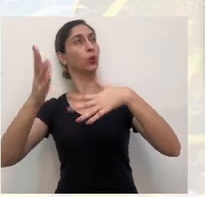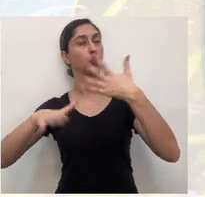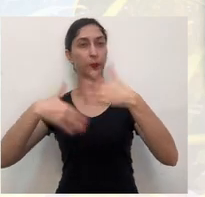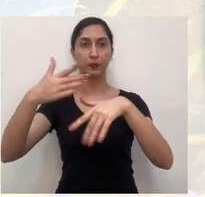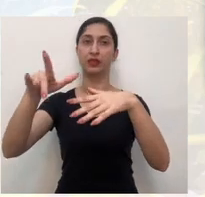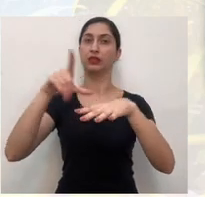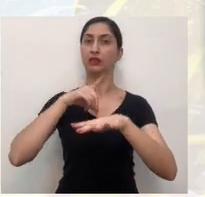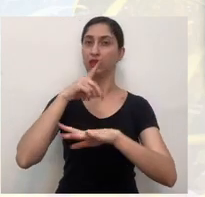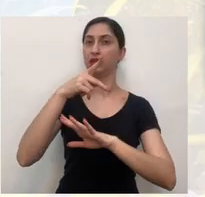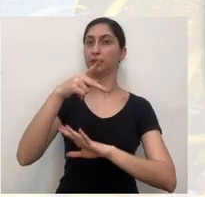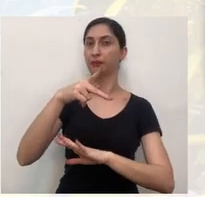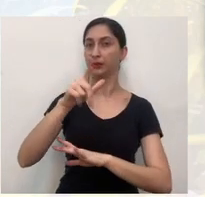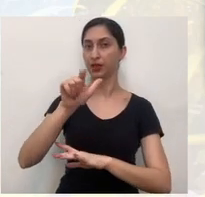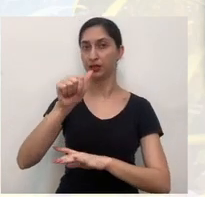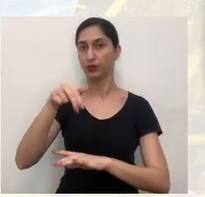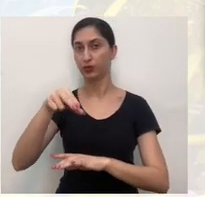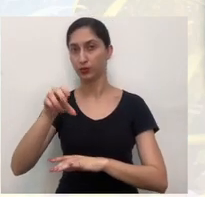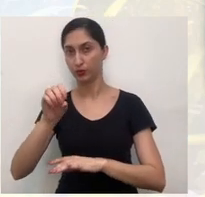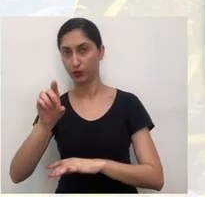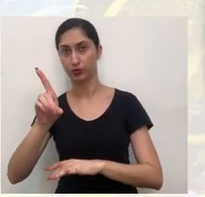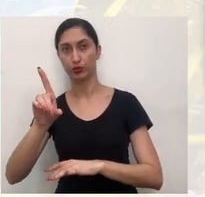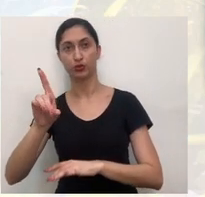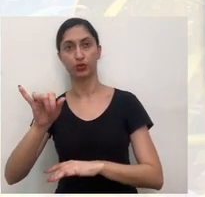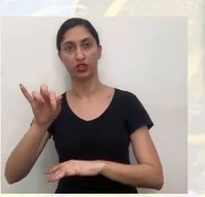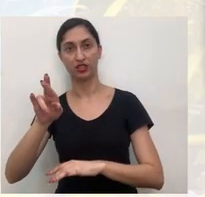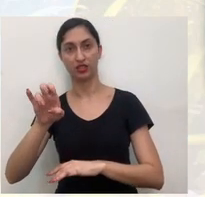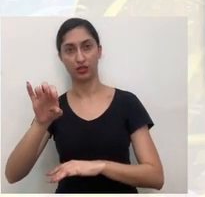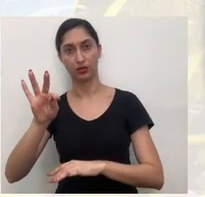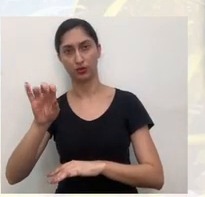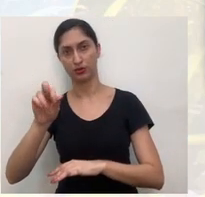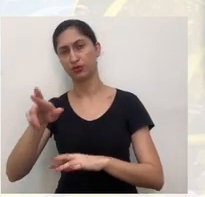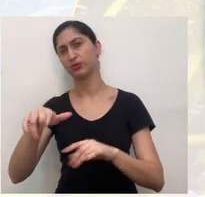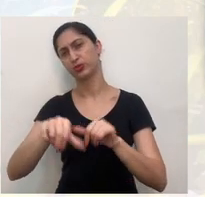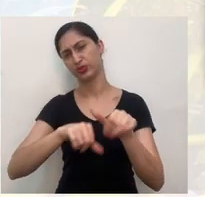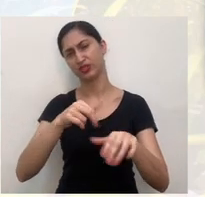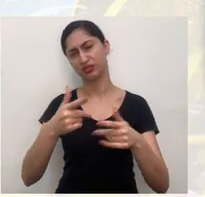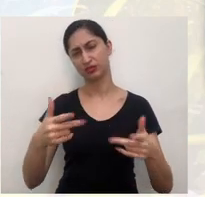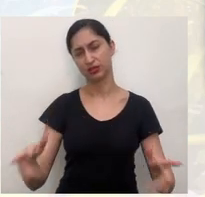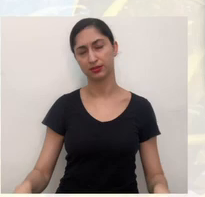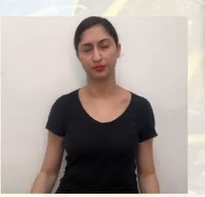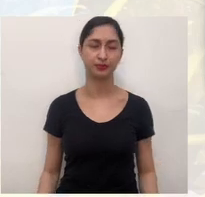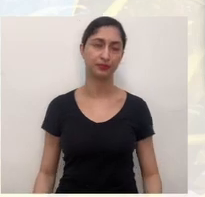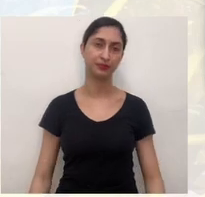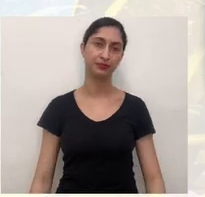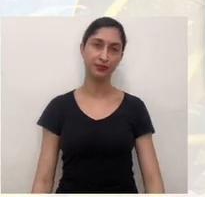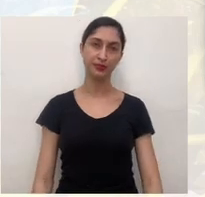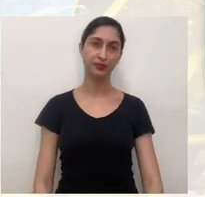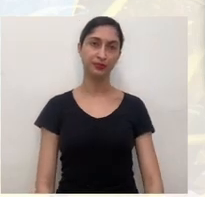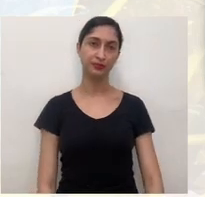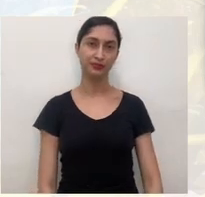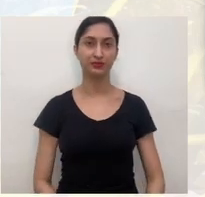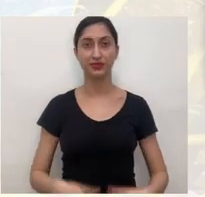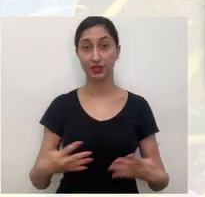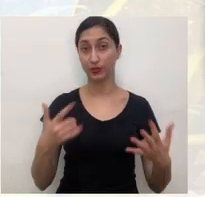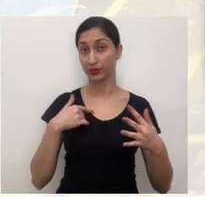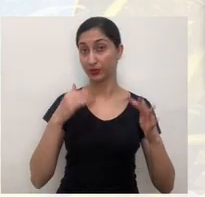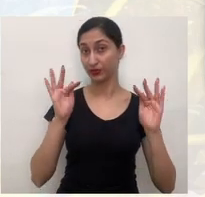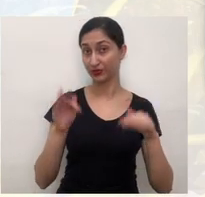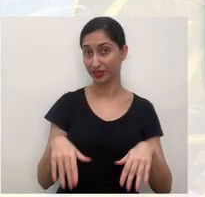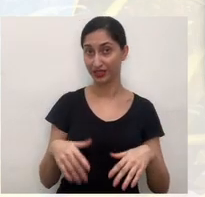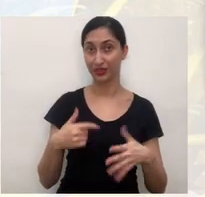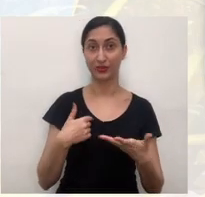diretor, a situação do entorno mudou bastante. Então, com isso eu fecho, eu só